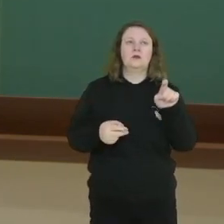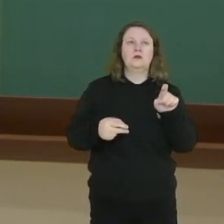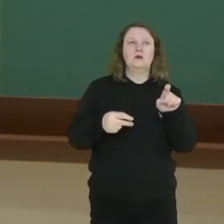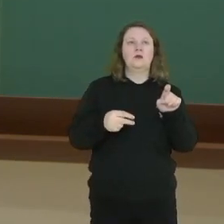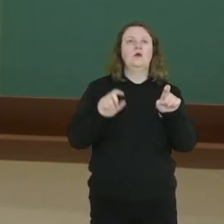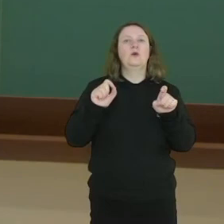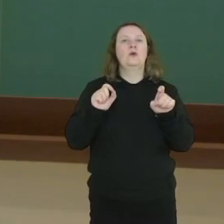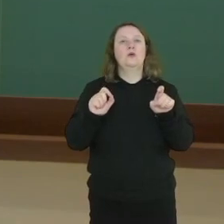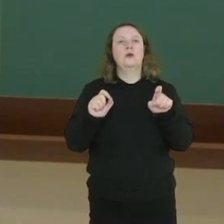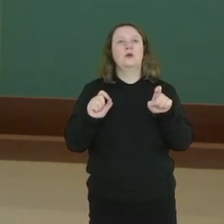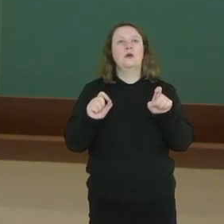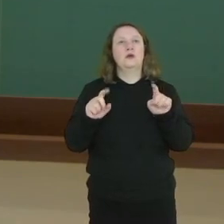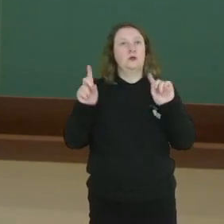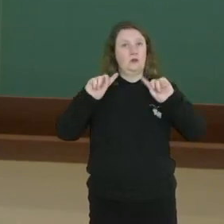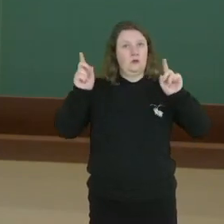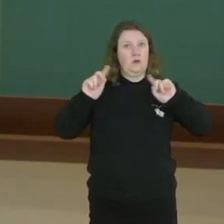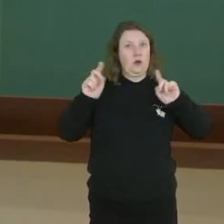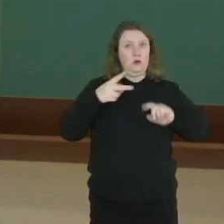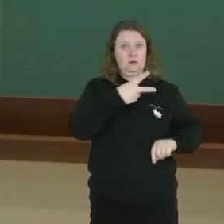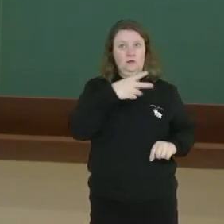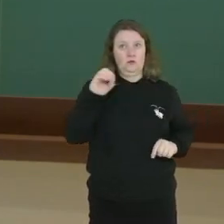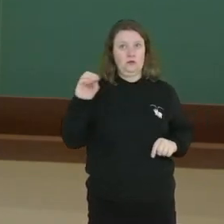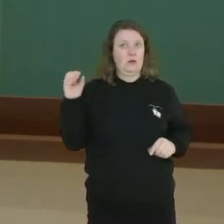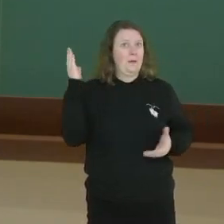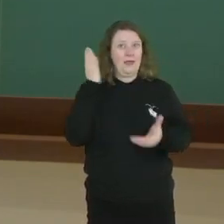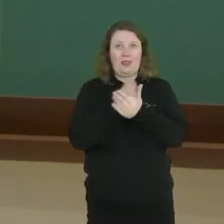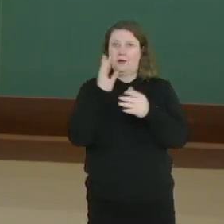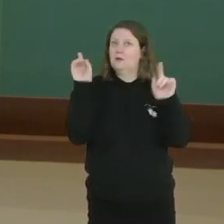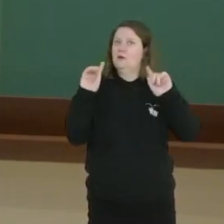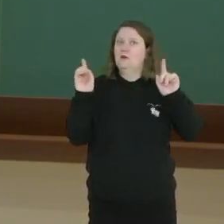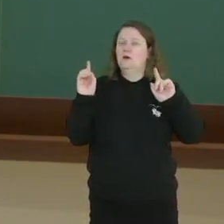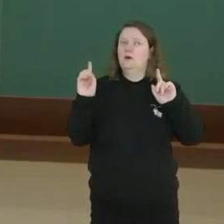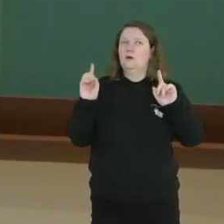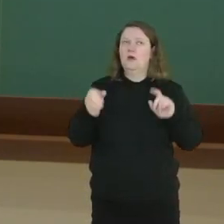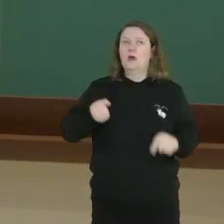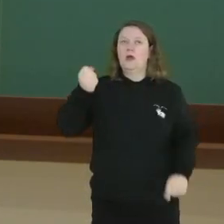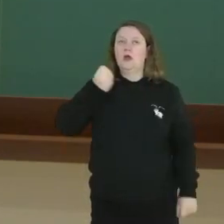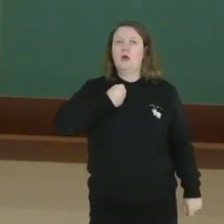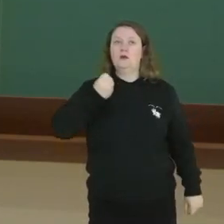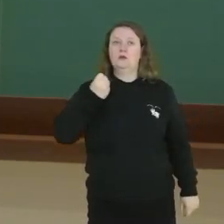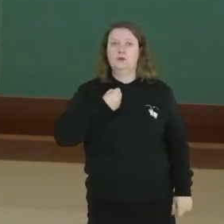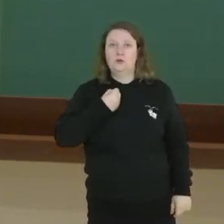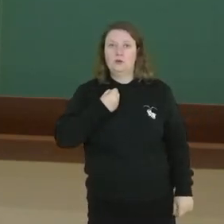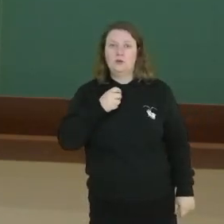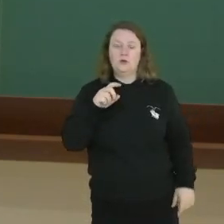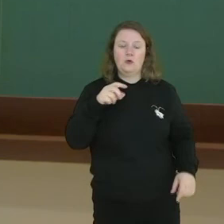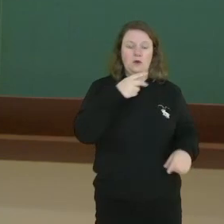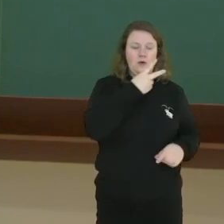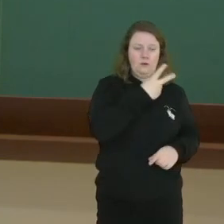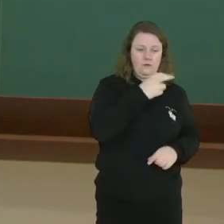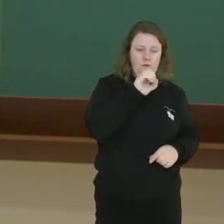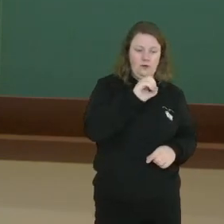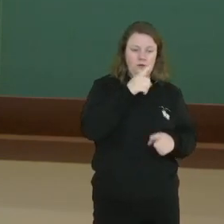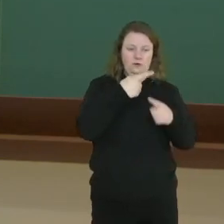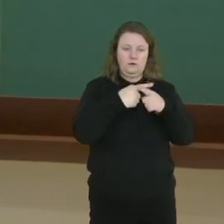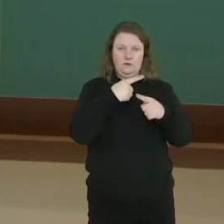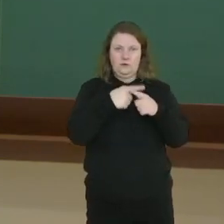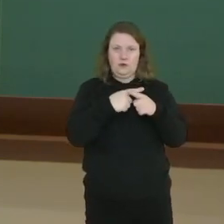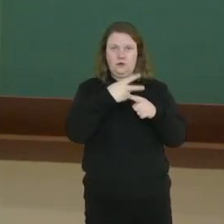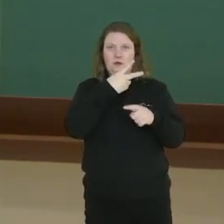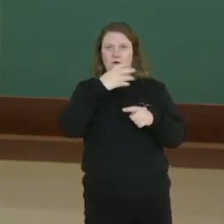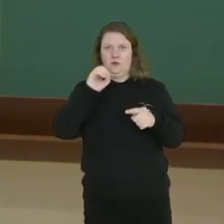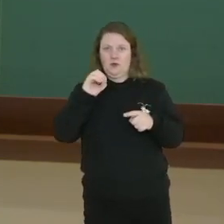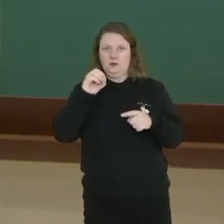é 200, ok? Não é metade. É um número que vezes ele mesmo dá o 400. Lembra disso só, tá bom?